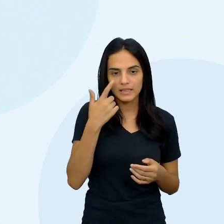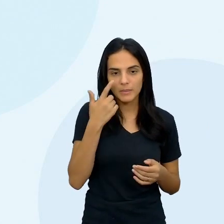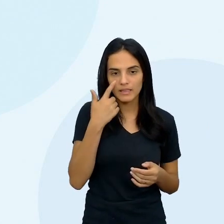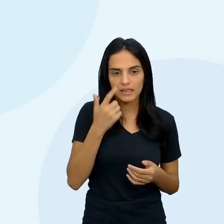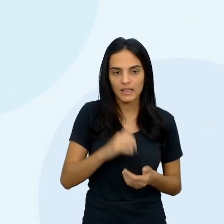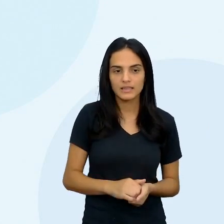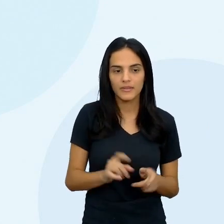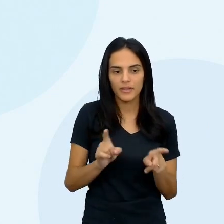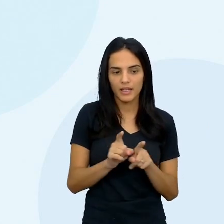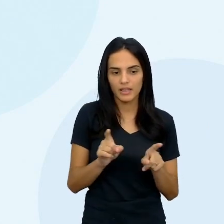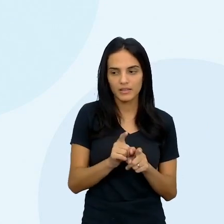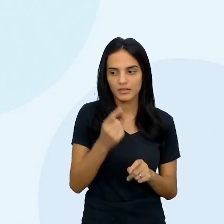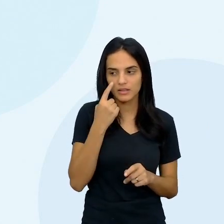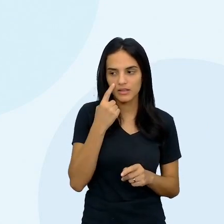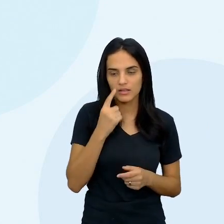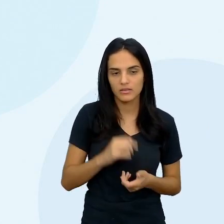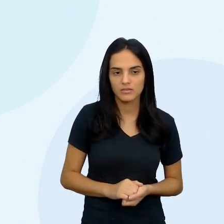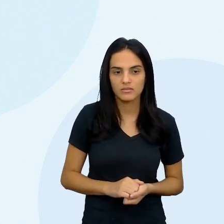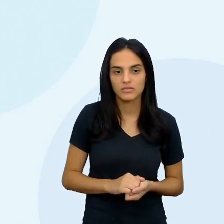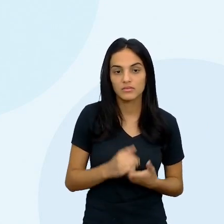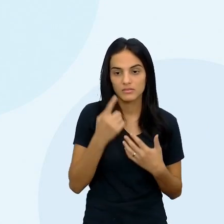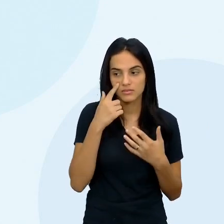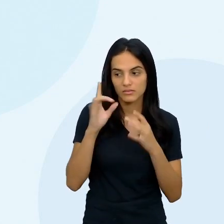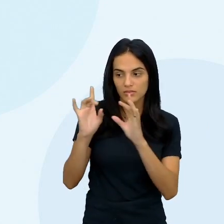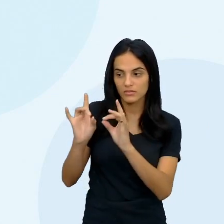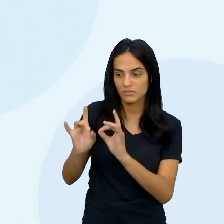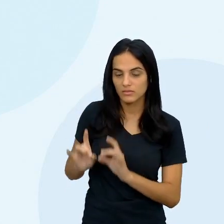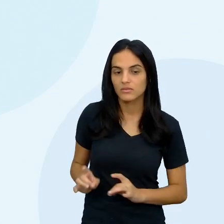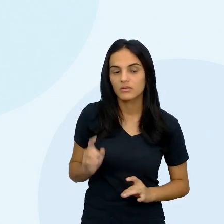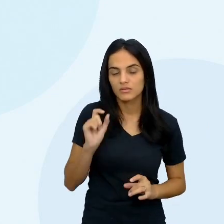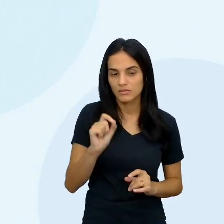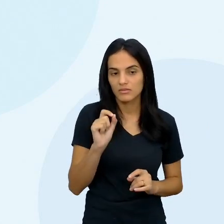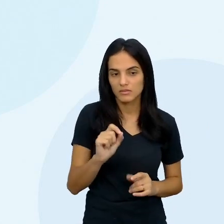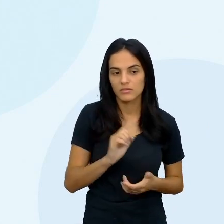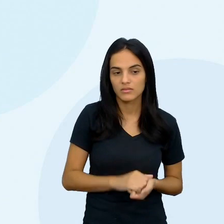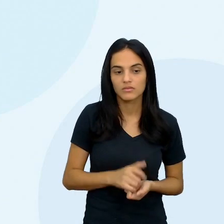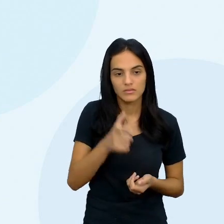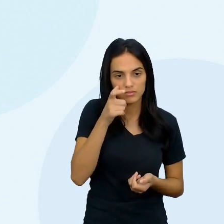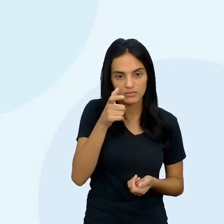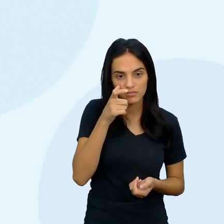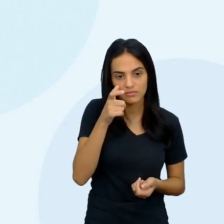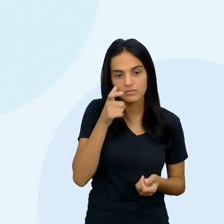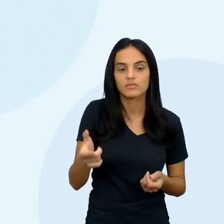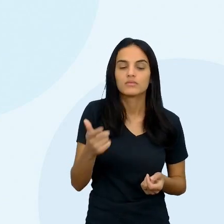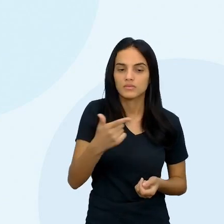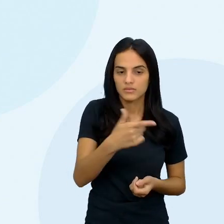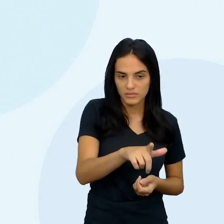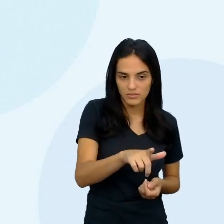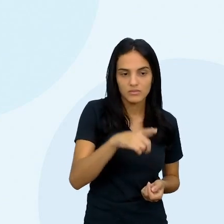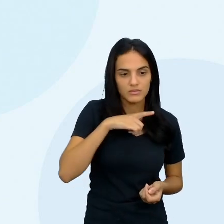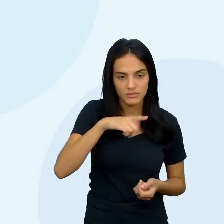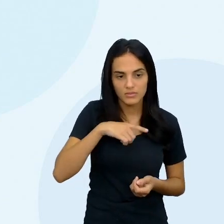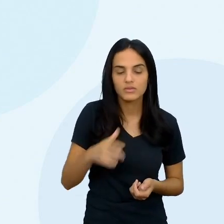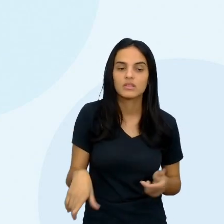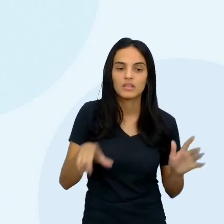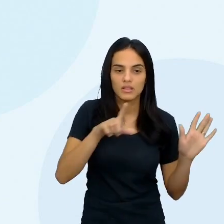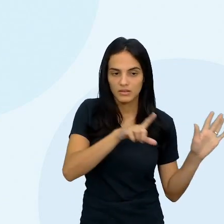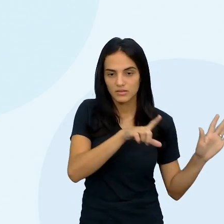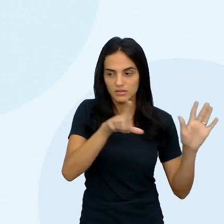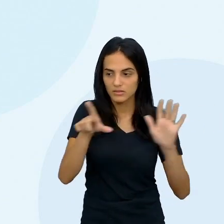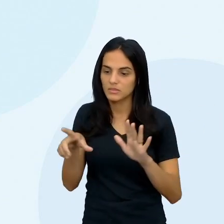nesse aqui, o eixo estruturante destacado é o empreendedorismo. Olha que interessante. E, novamente, ele tem a semana e